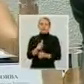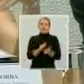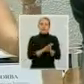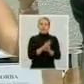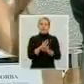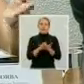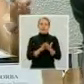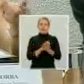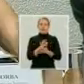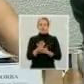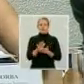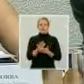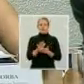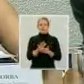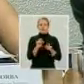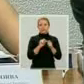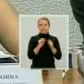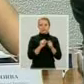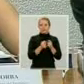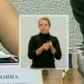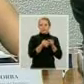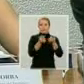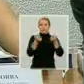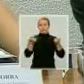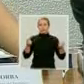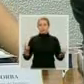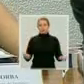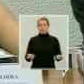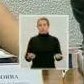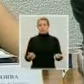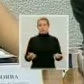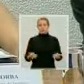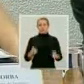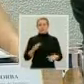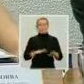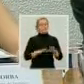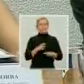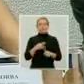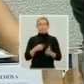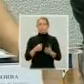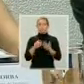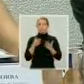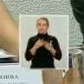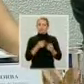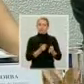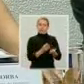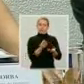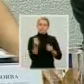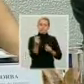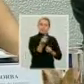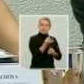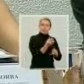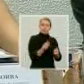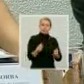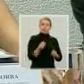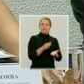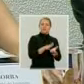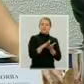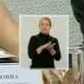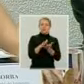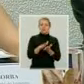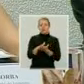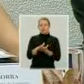sido pedido muitas cópias. Então, havia um descompasso nessa